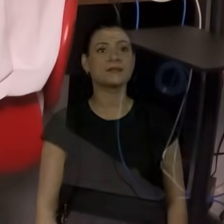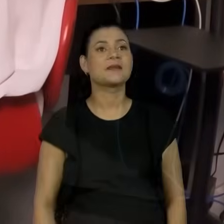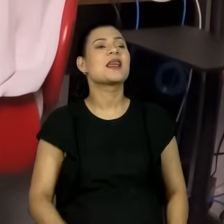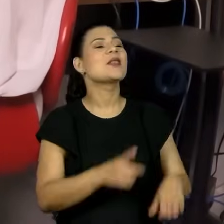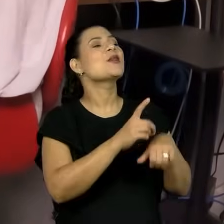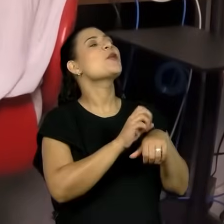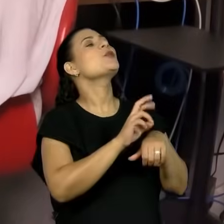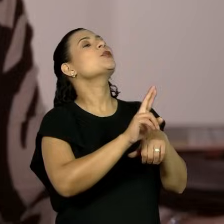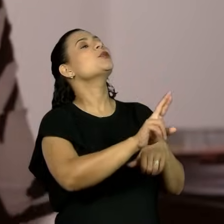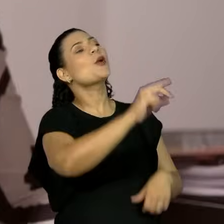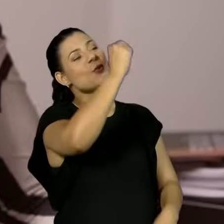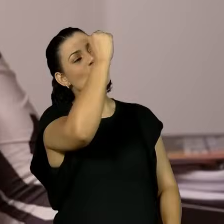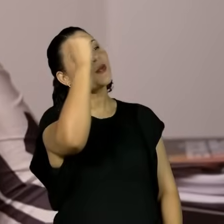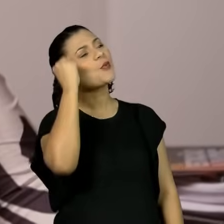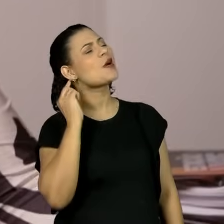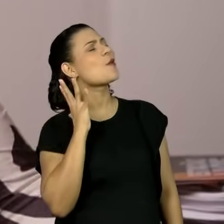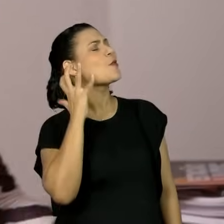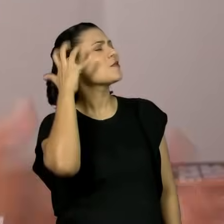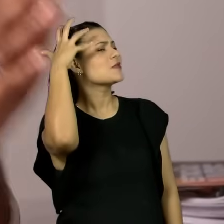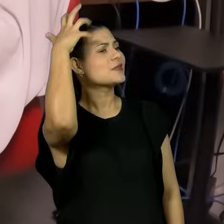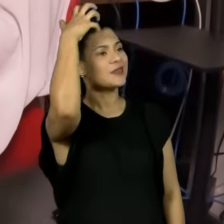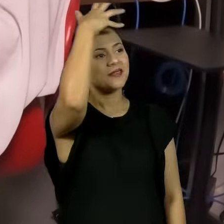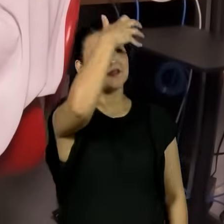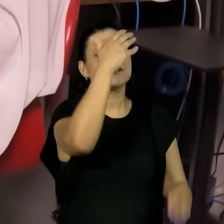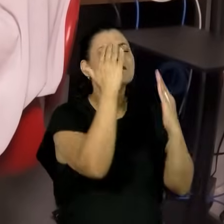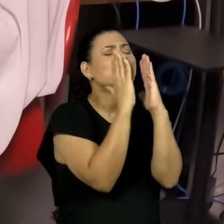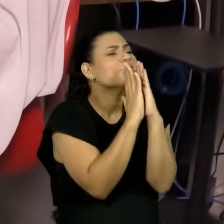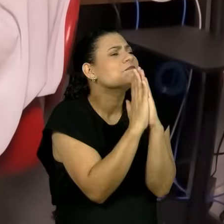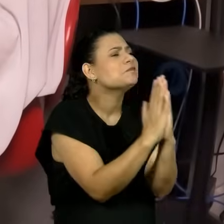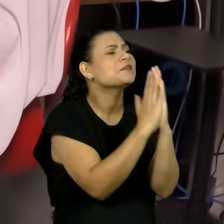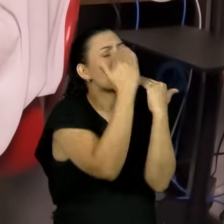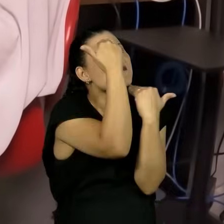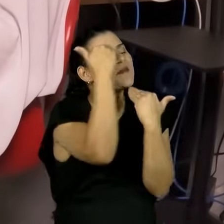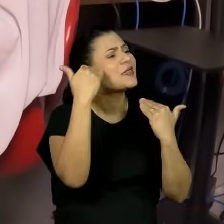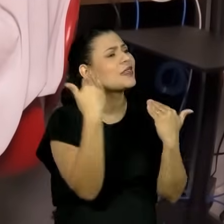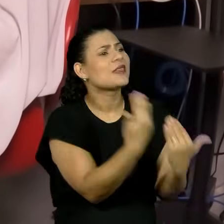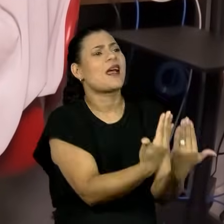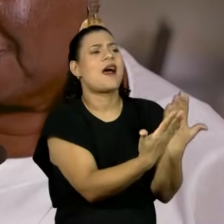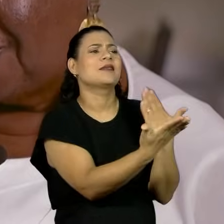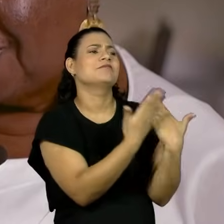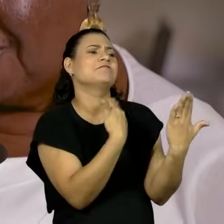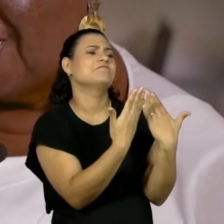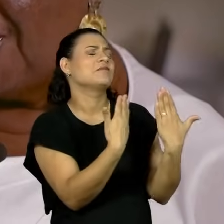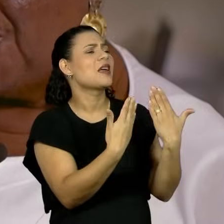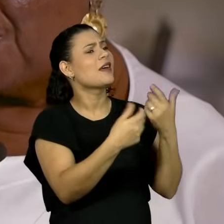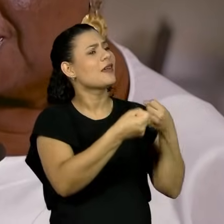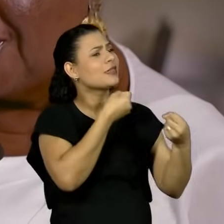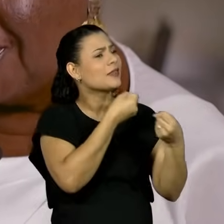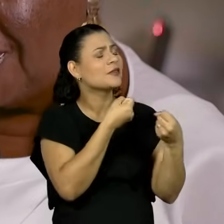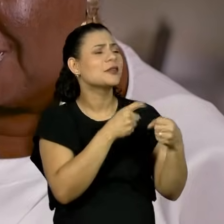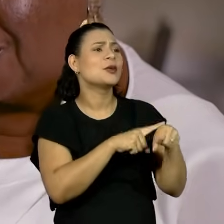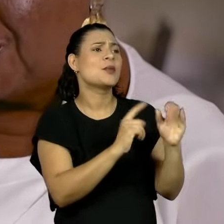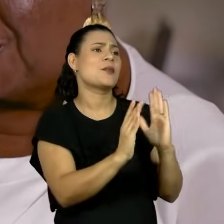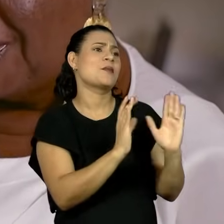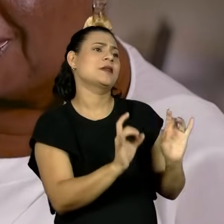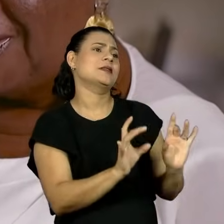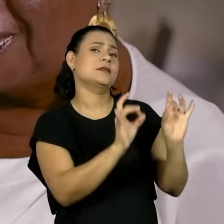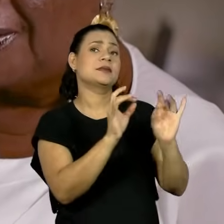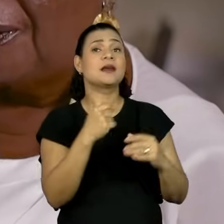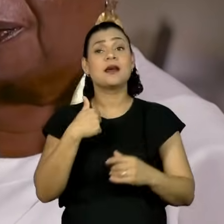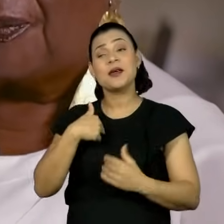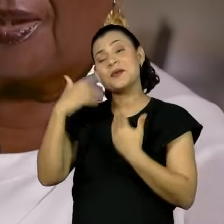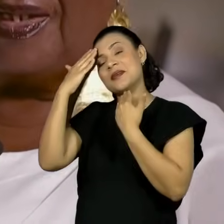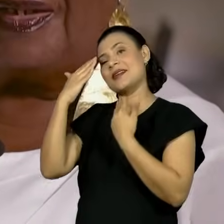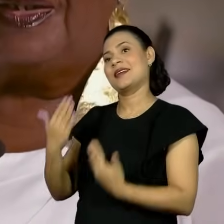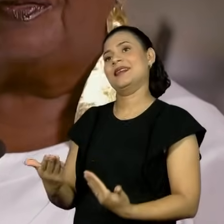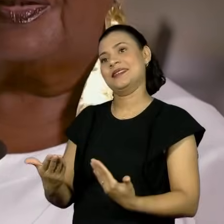Doutora Conceição Evaristo, obrigada por essa entrevista, por essa conversa, por esse momento. Eu que